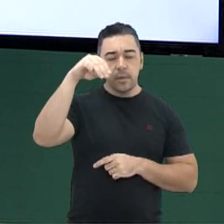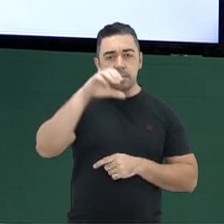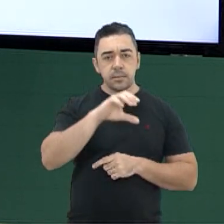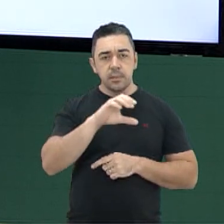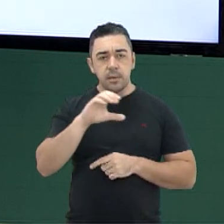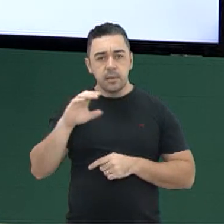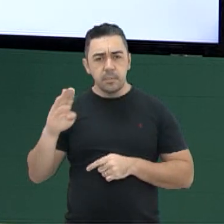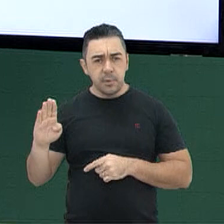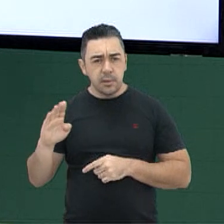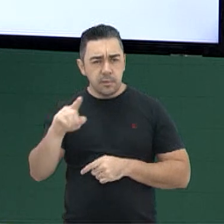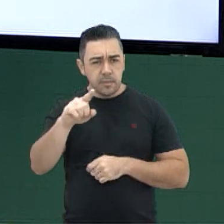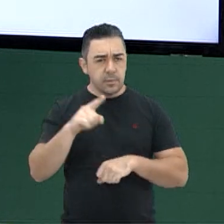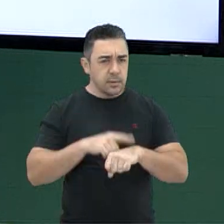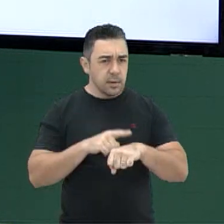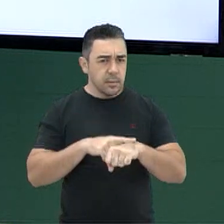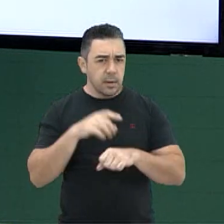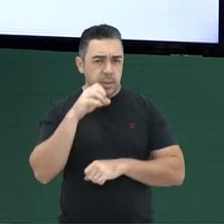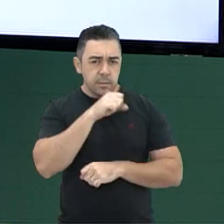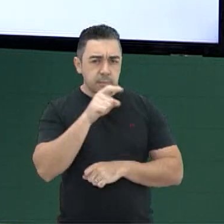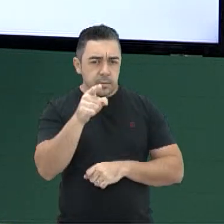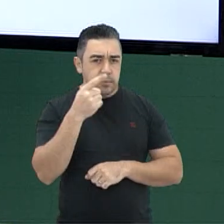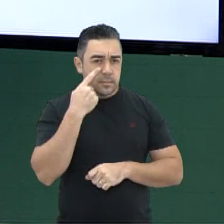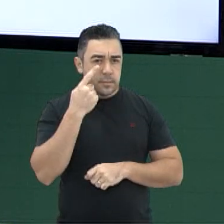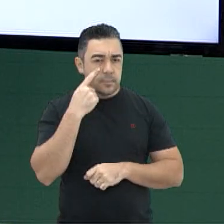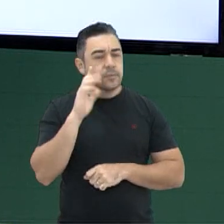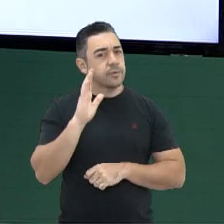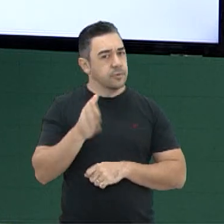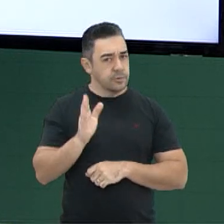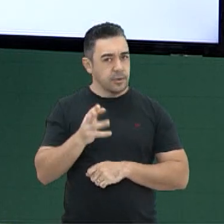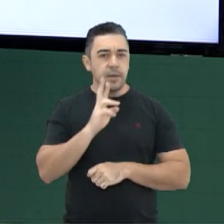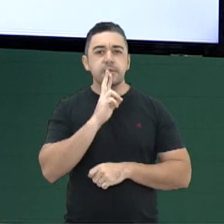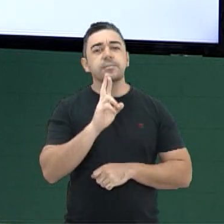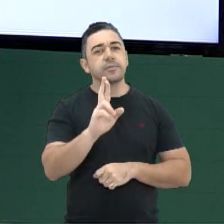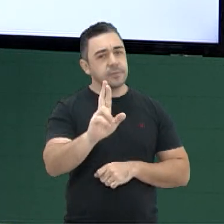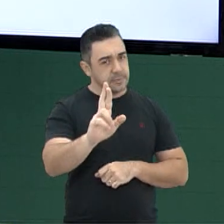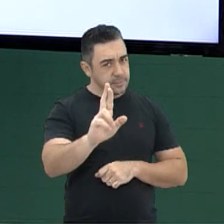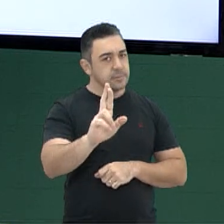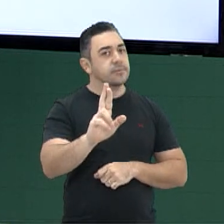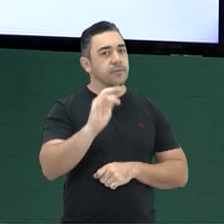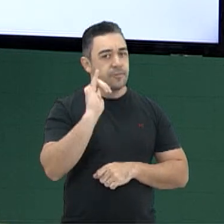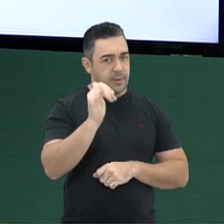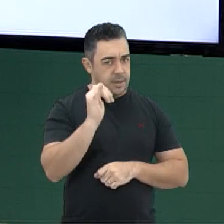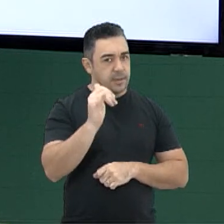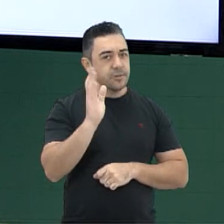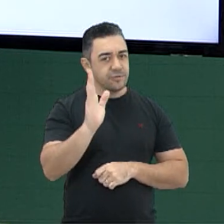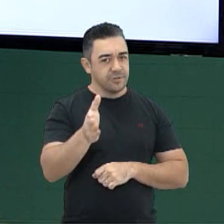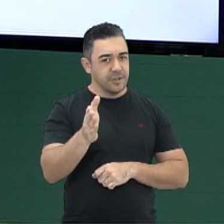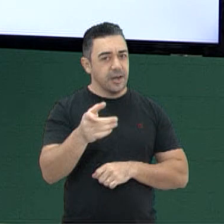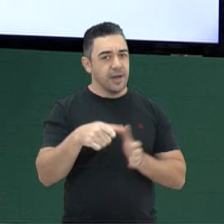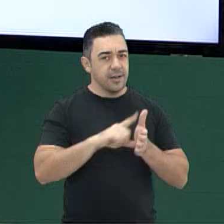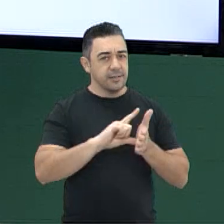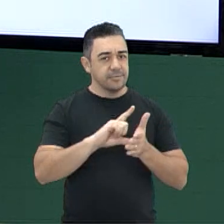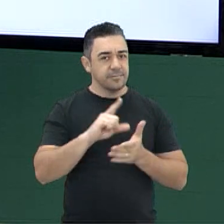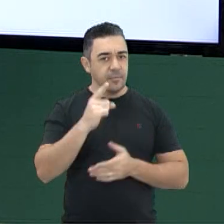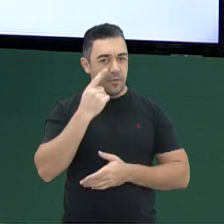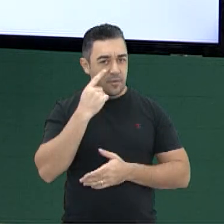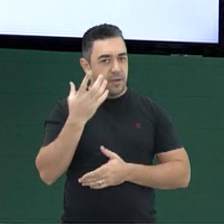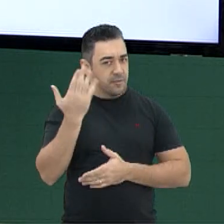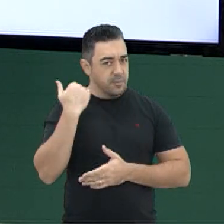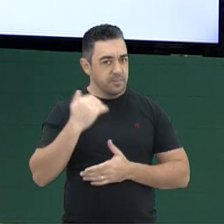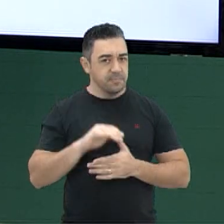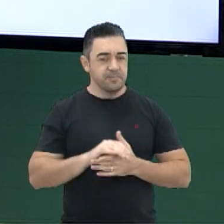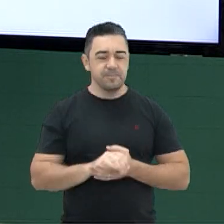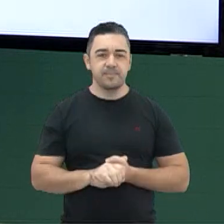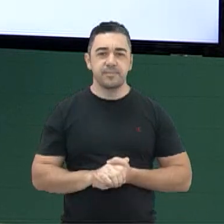MCB? Eu vou dar um tempo rapidinho, porque esse daí eu já havia falado a resposta no exercício anterior. Vamos